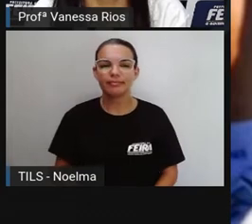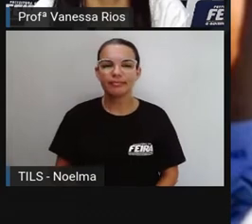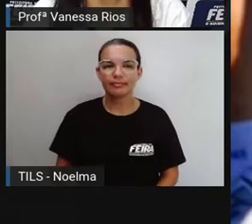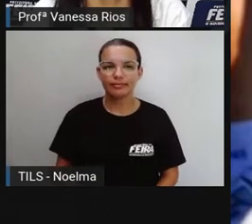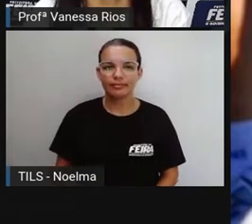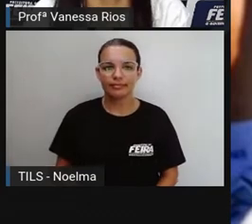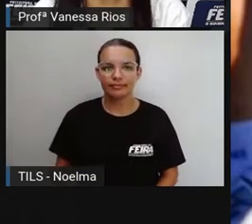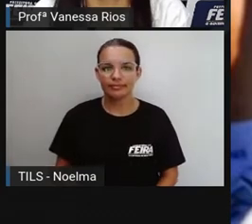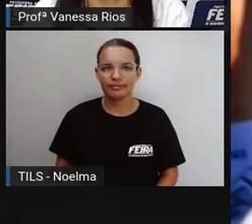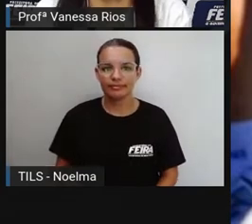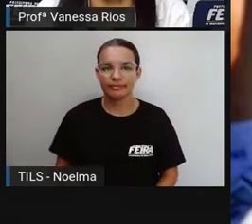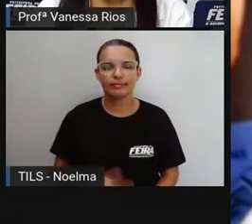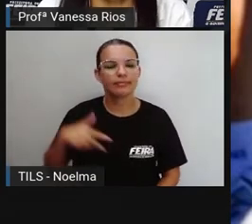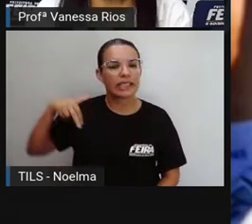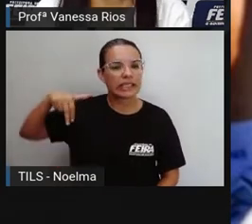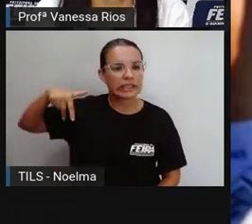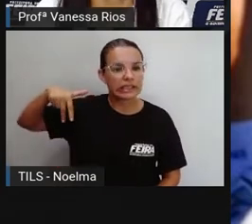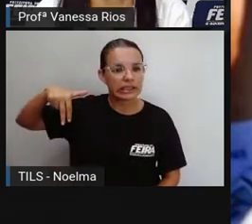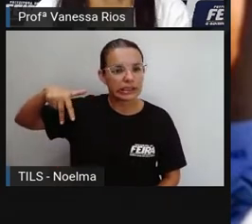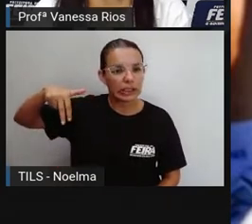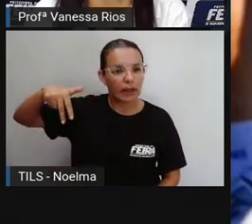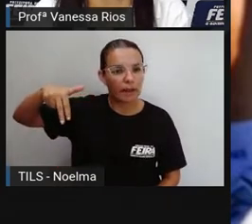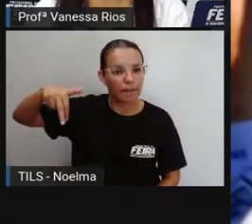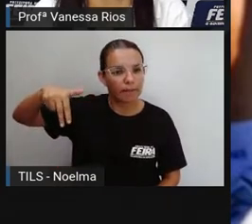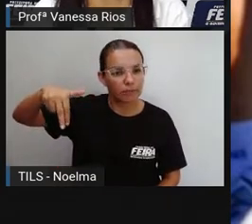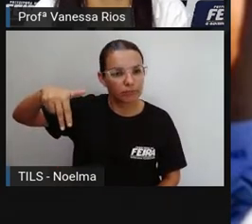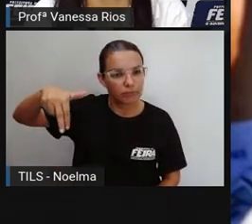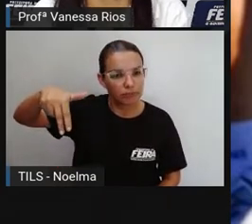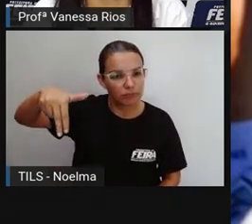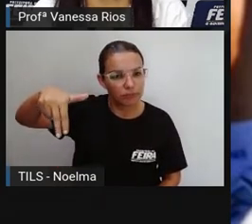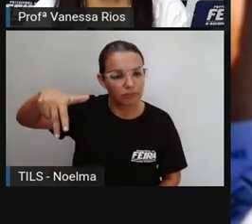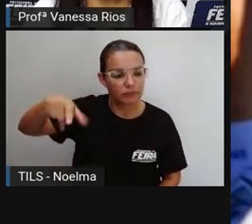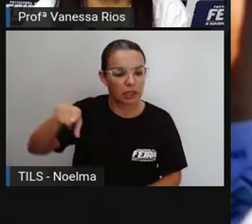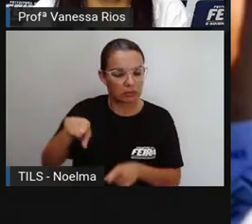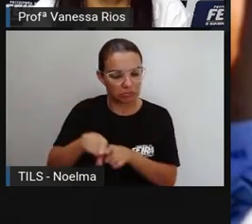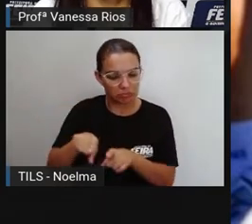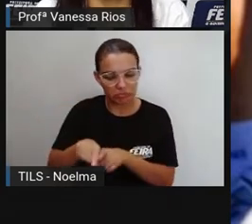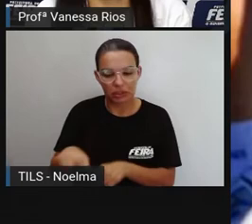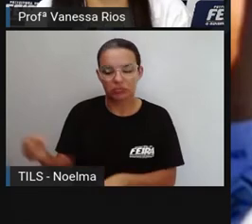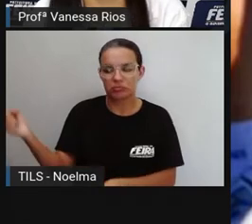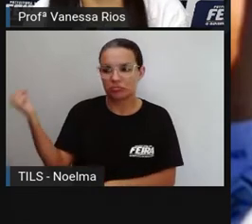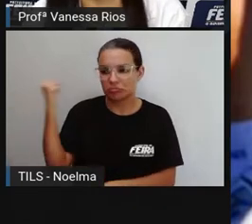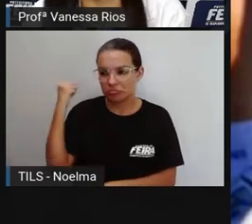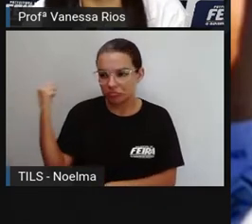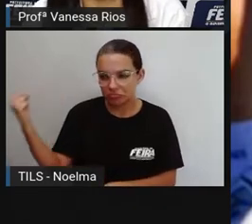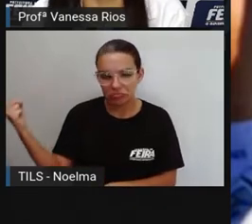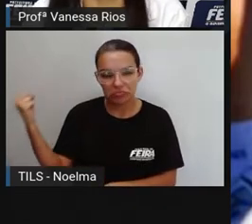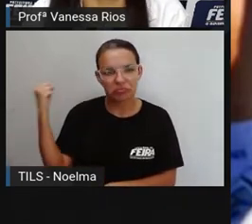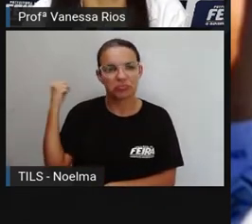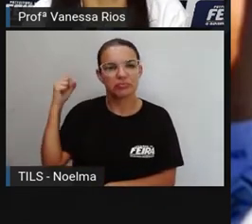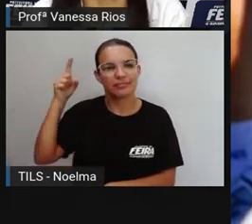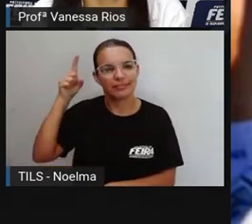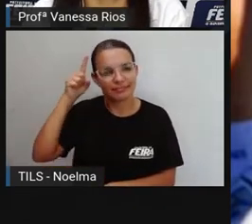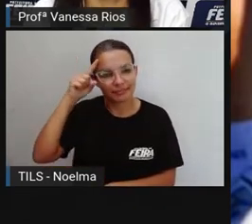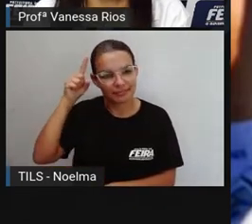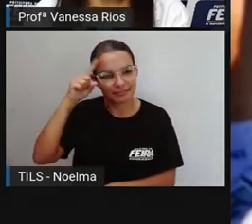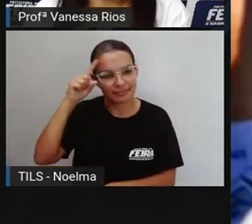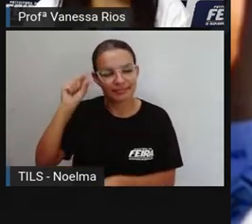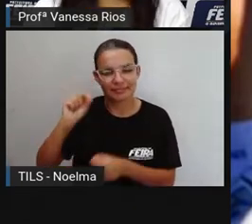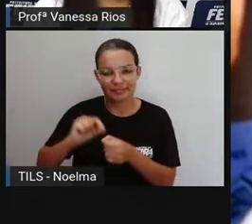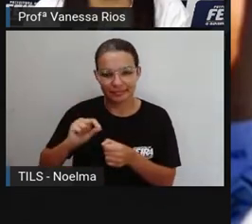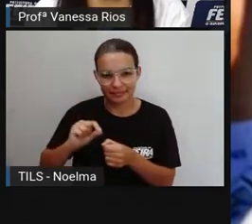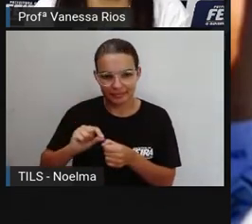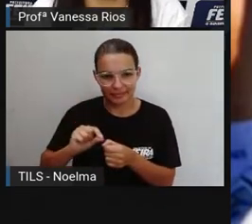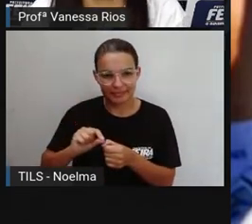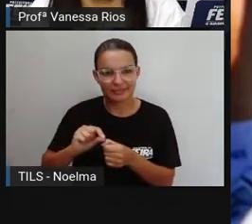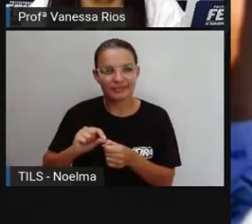né? A caminhada como uma atividade aí muito praticada, né, como um exercício praticado por muitas